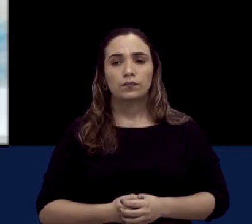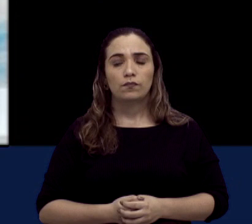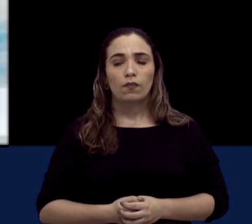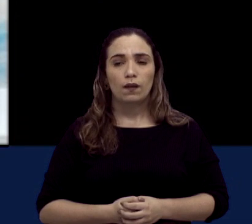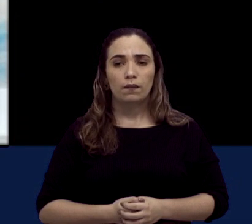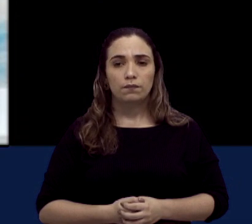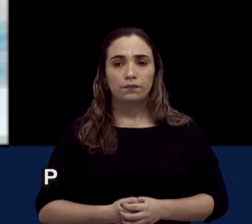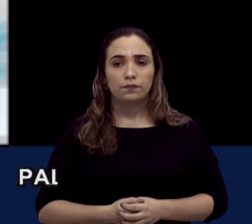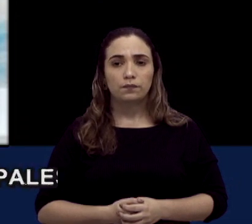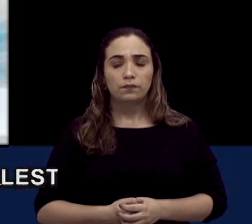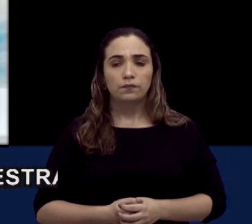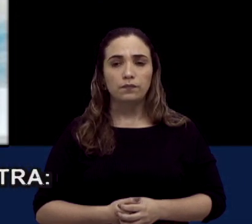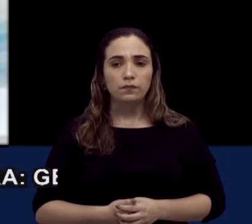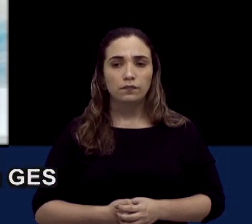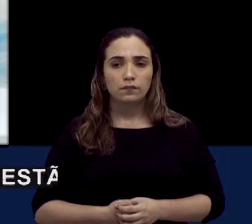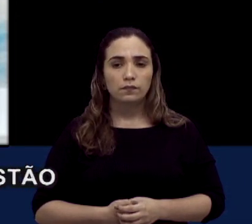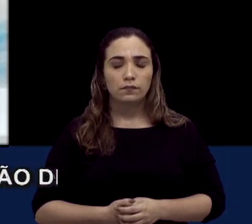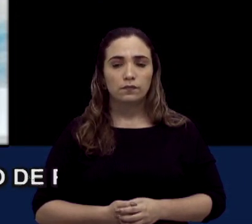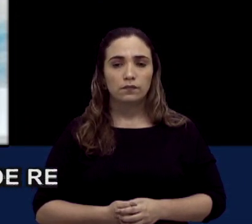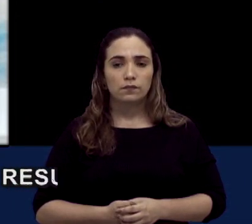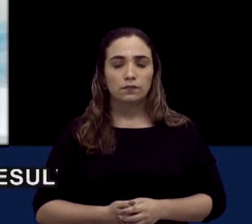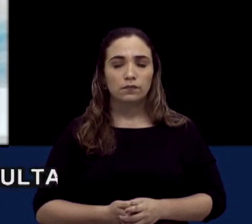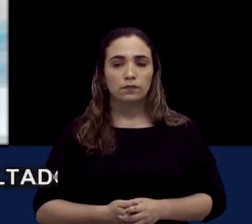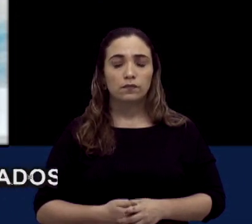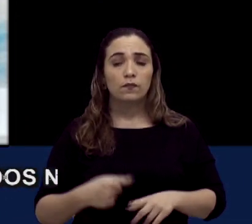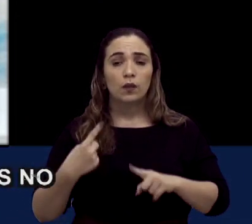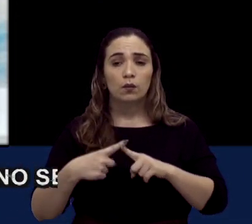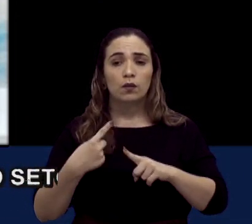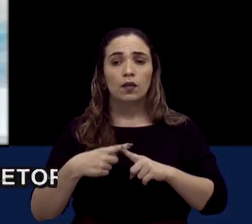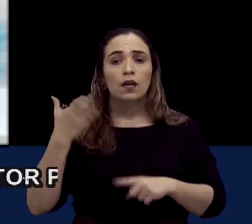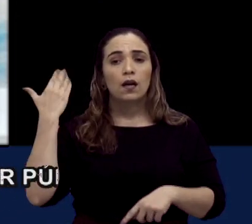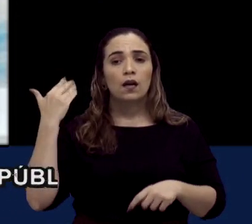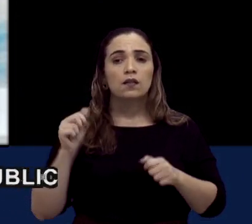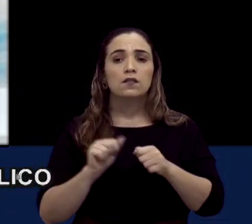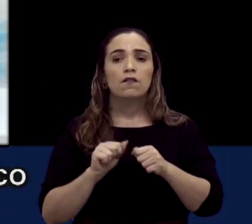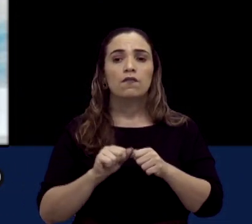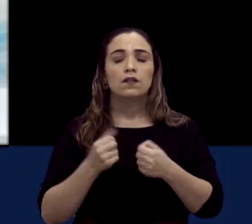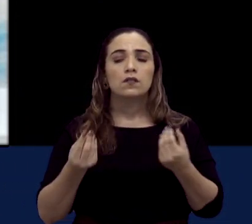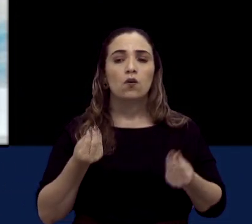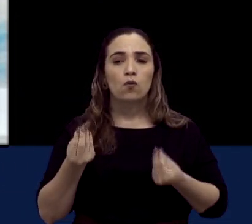antes, como é que era feito?